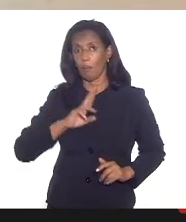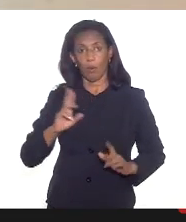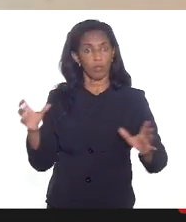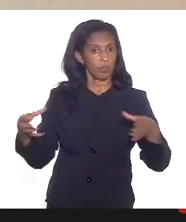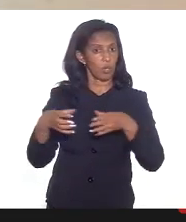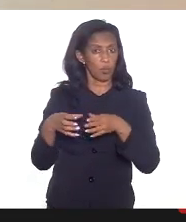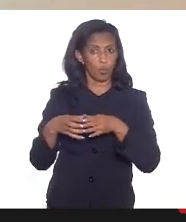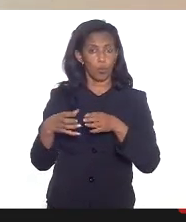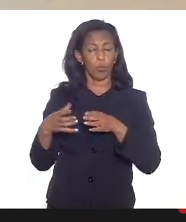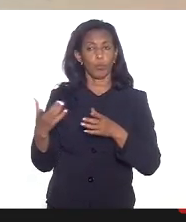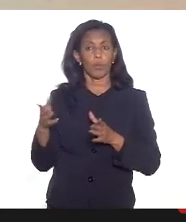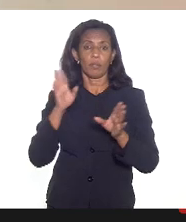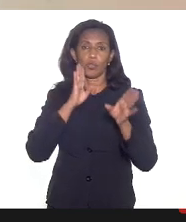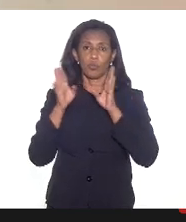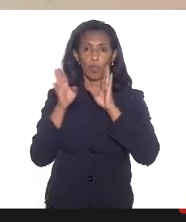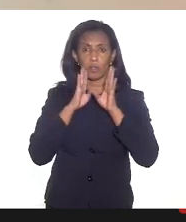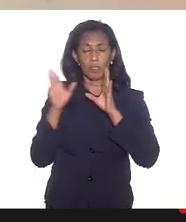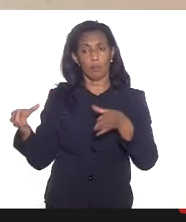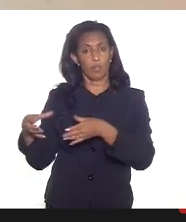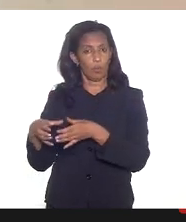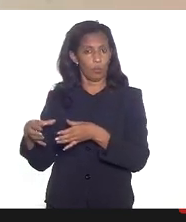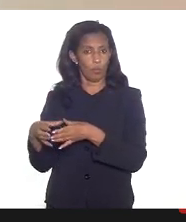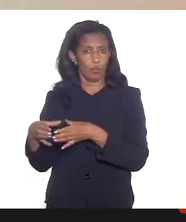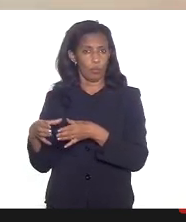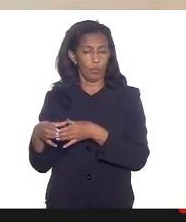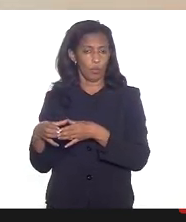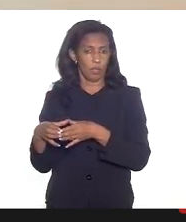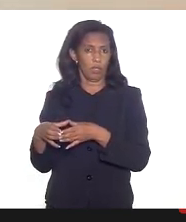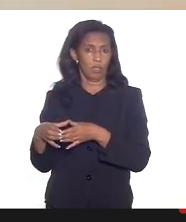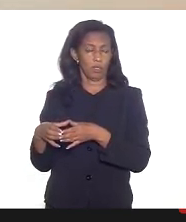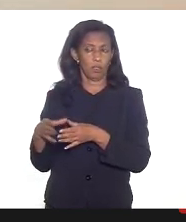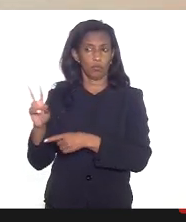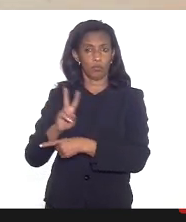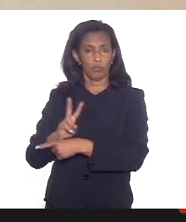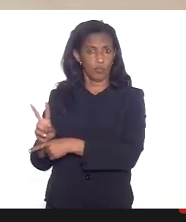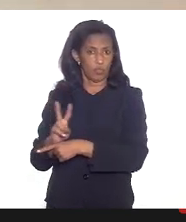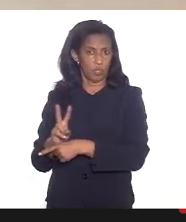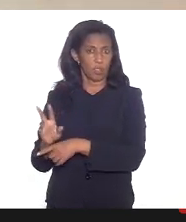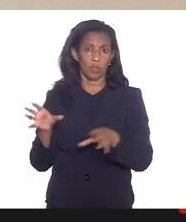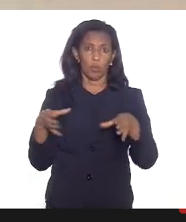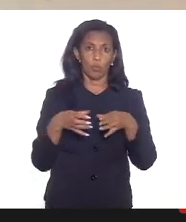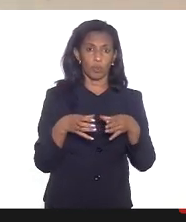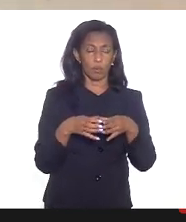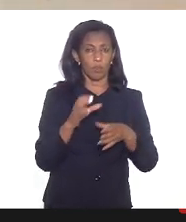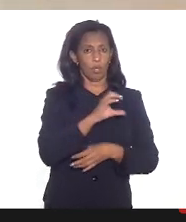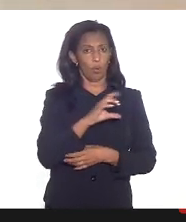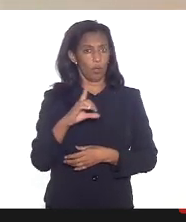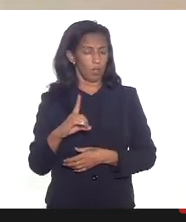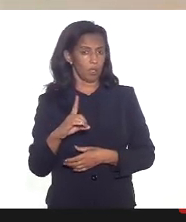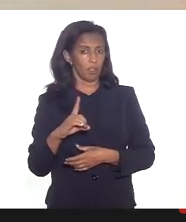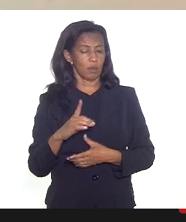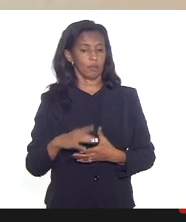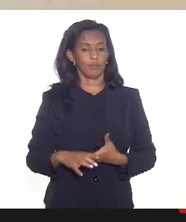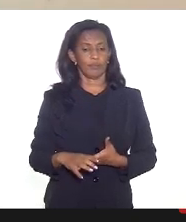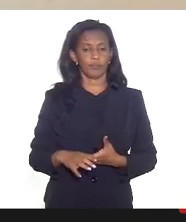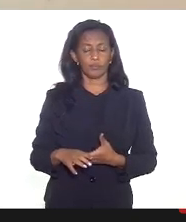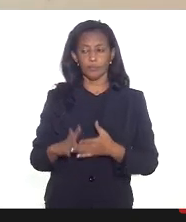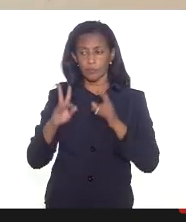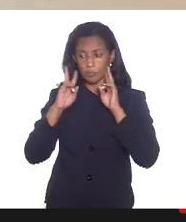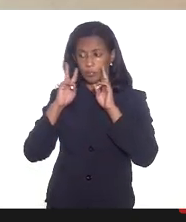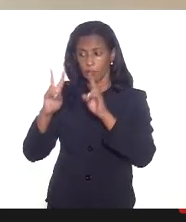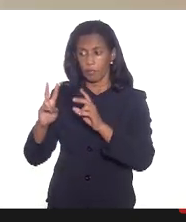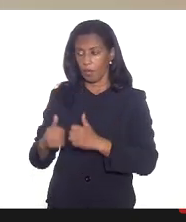grupos de WhatsApp tanto das coordenações de vigilância epidemiológica como das equipes de coordenação de